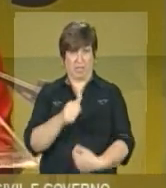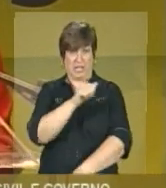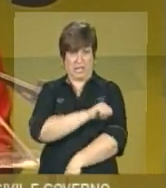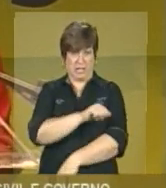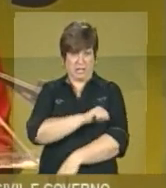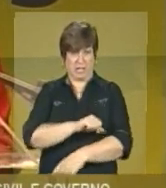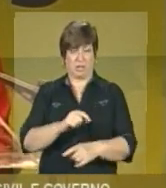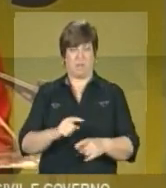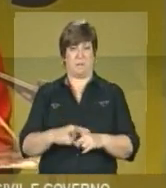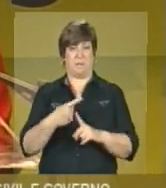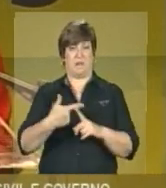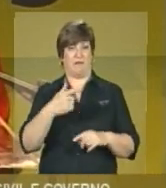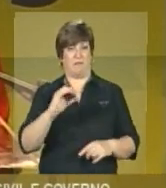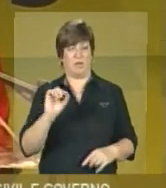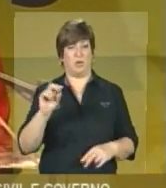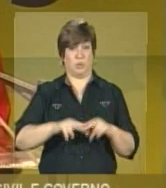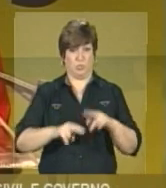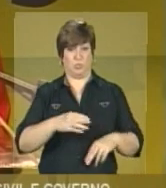de ideias.